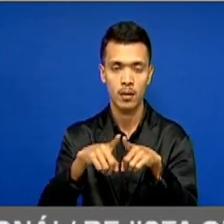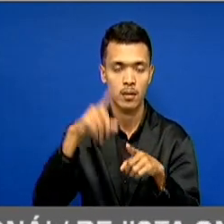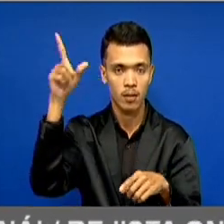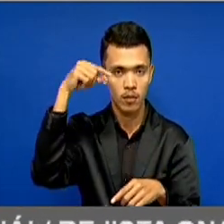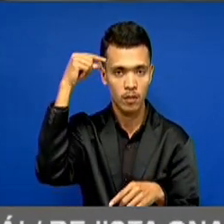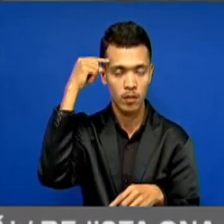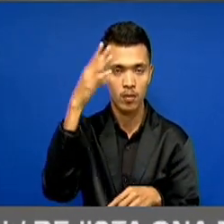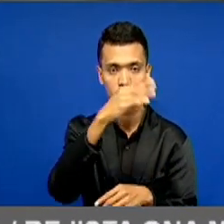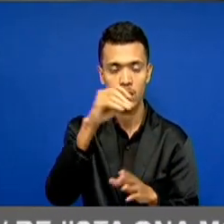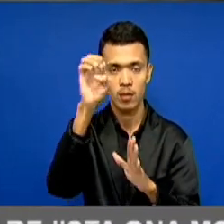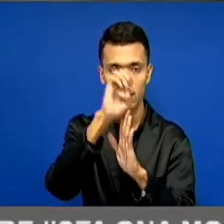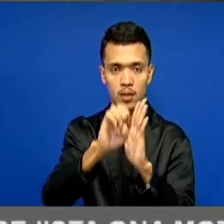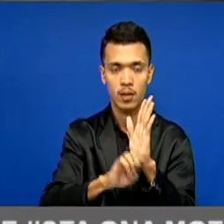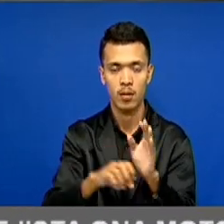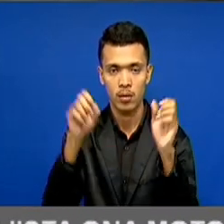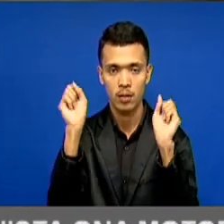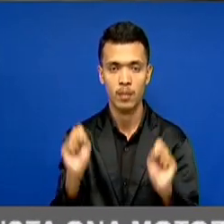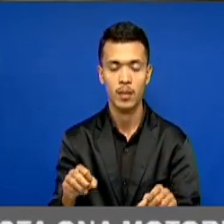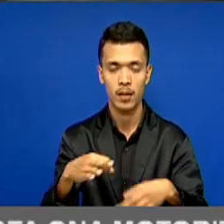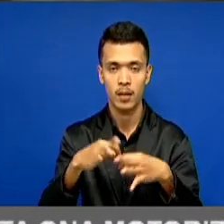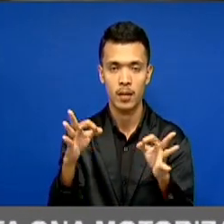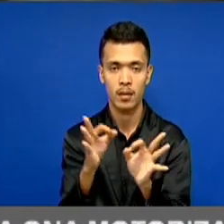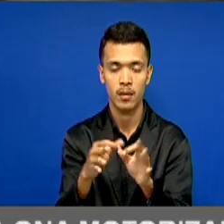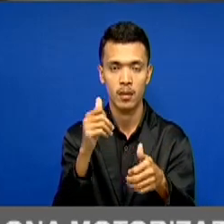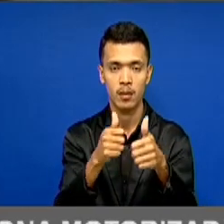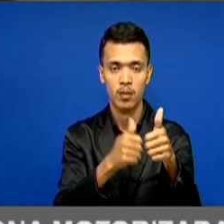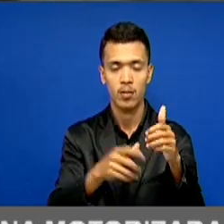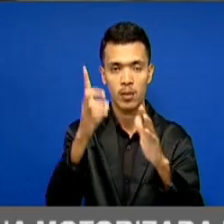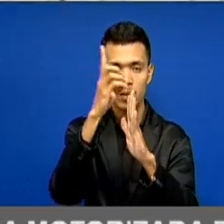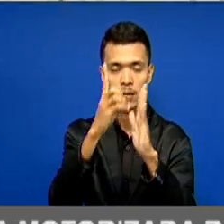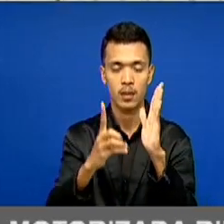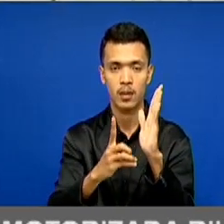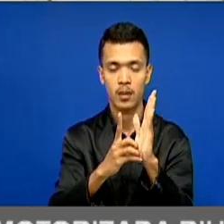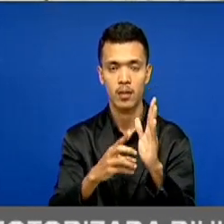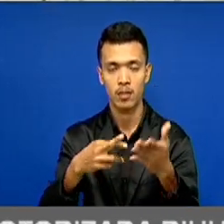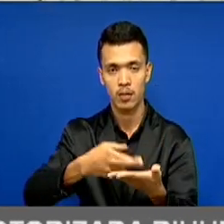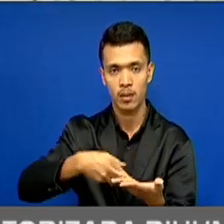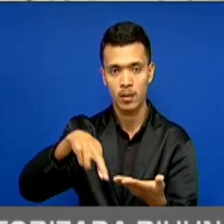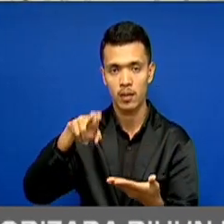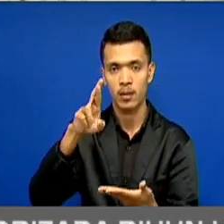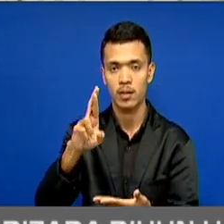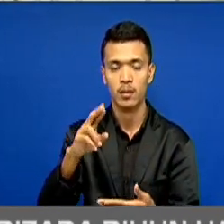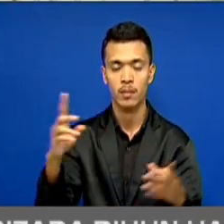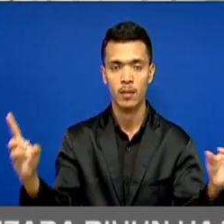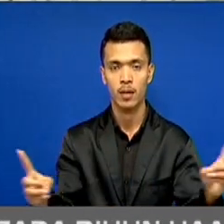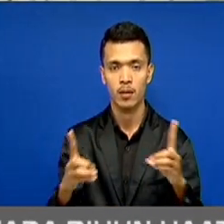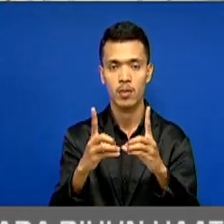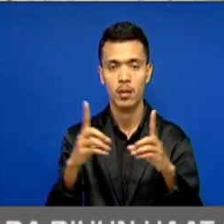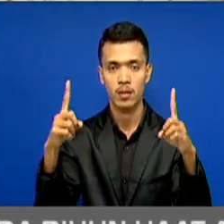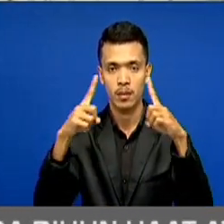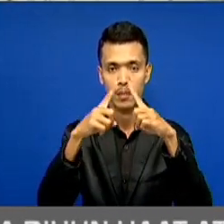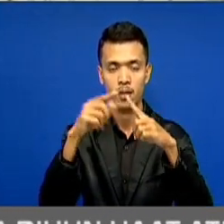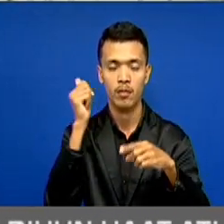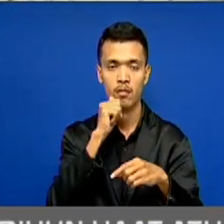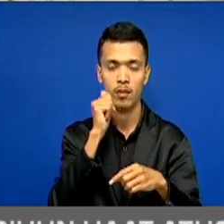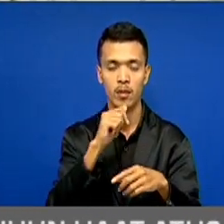para atuadia. Tuirdados nebe maca direção nacional reinserção comunitária resista nebe acontece bafeto o